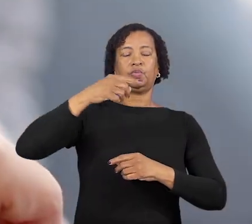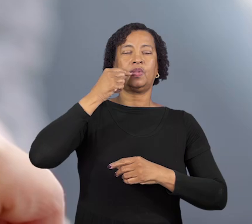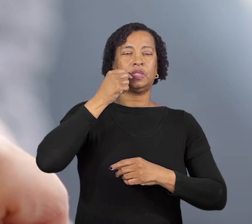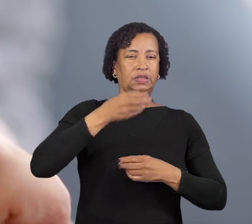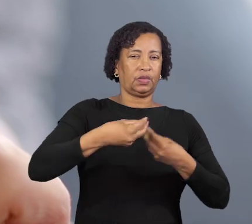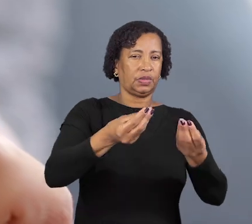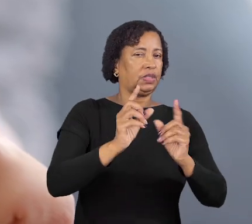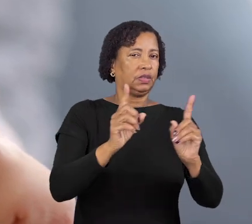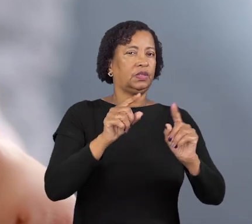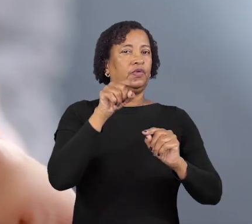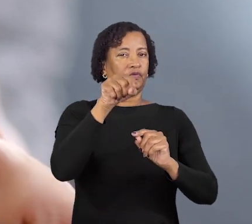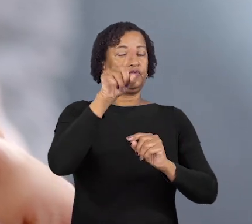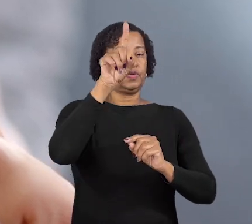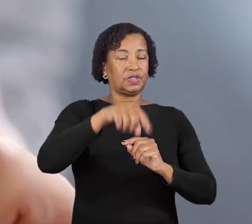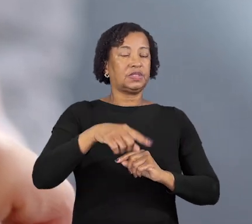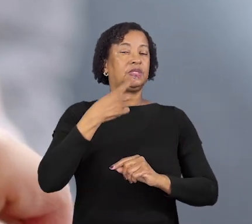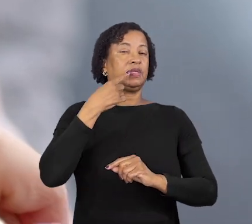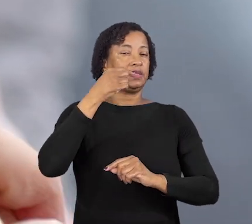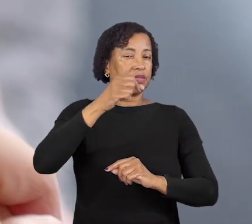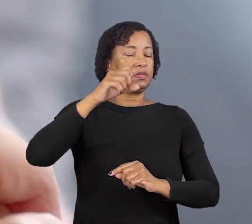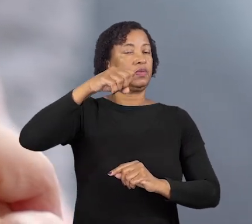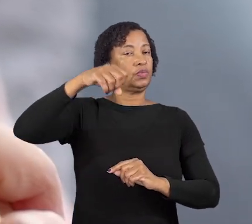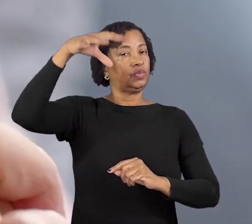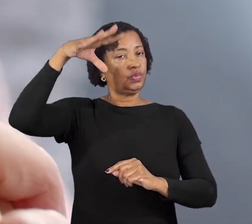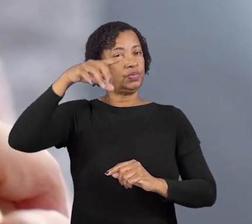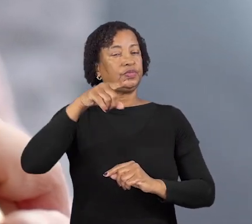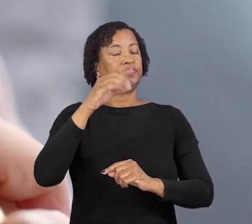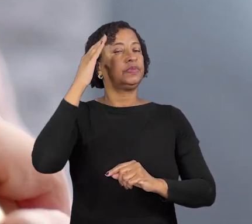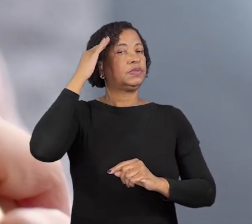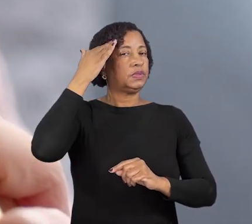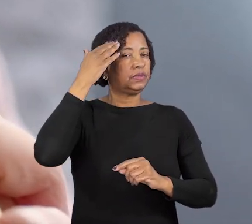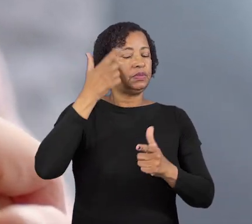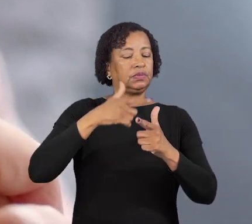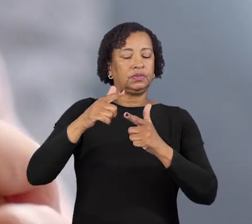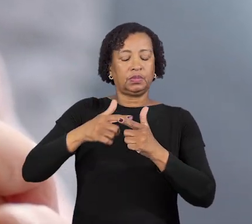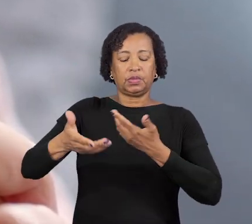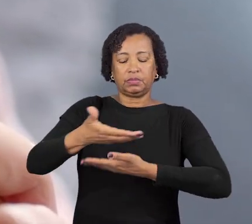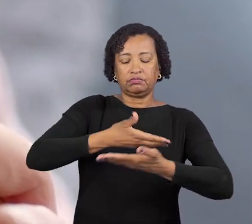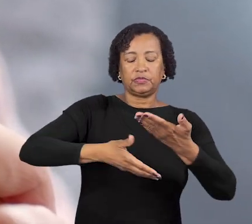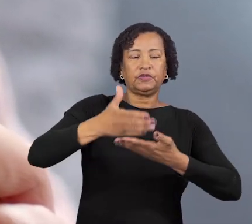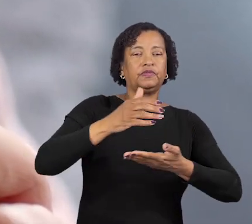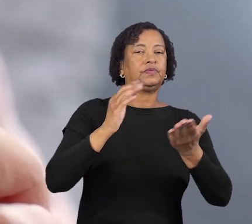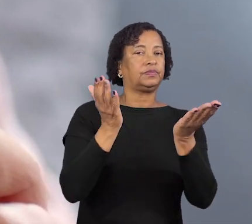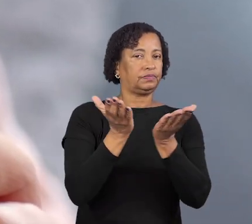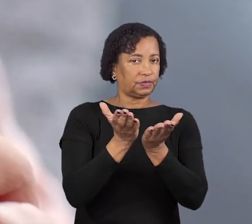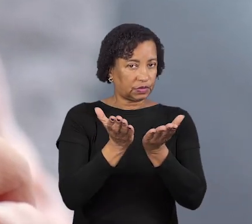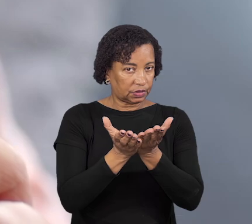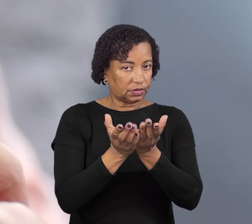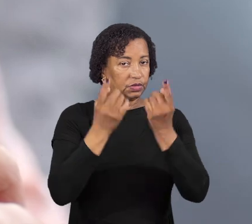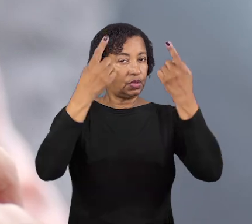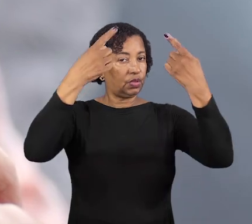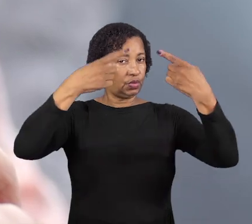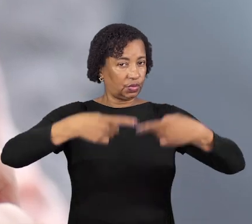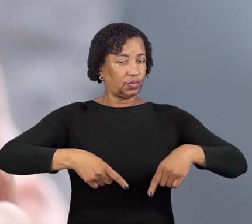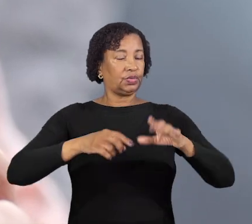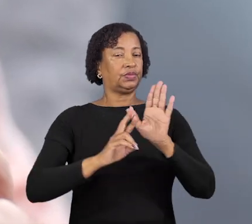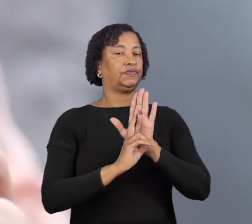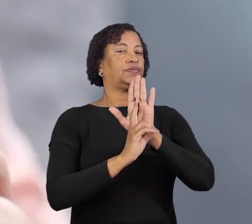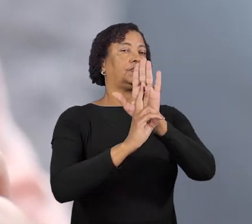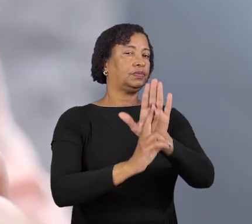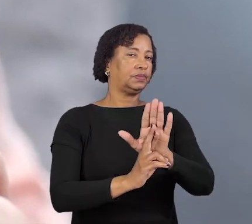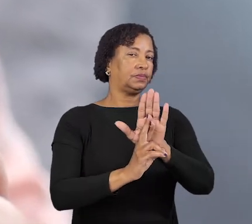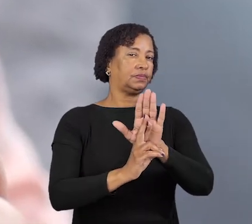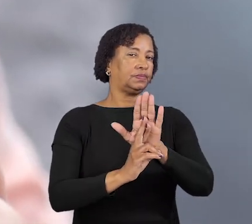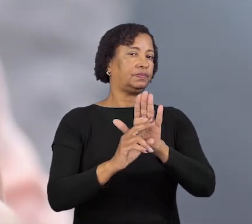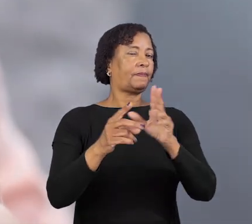sal. Ele disse, você é sal e luz. Você compreende a crise que envolve o tornar-se um cristão e o desafio que isso